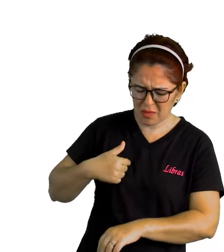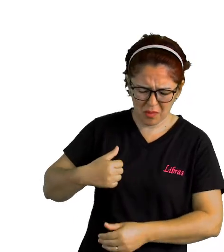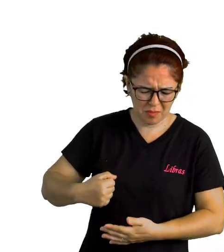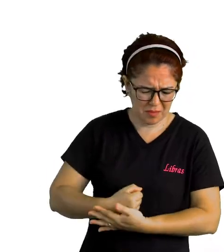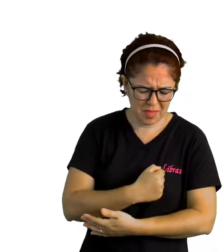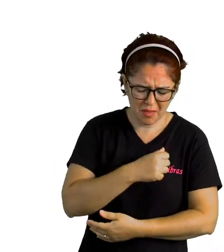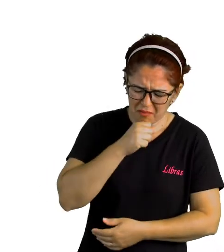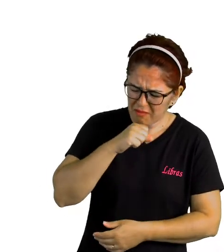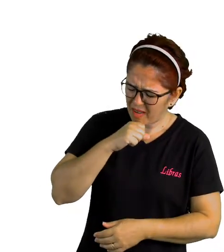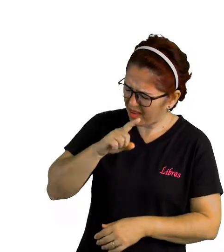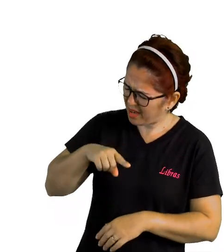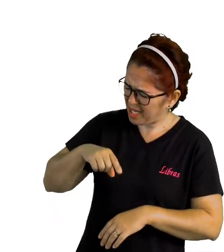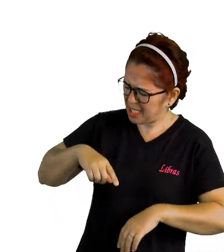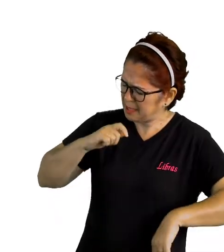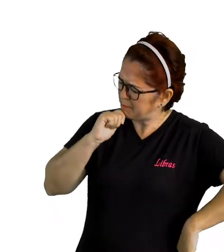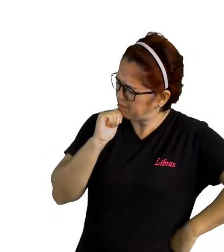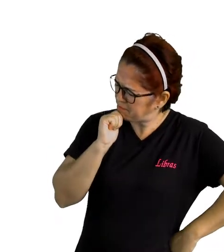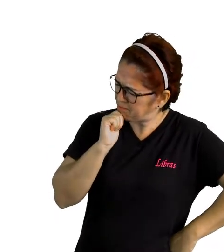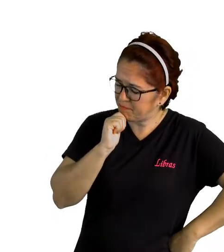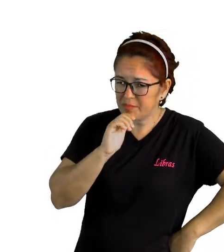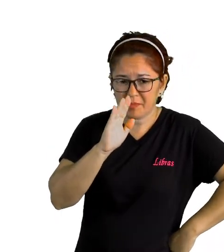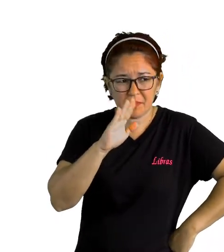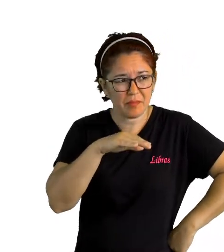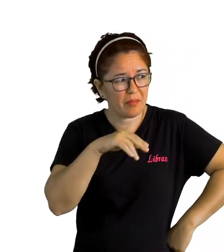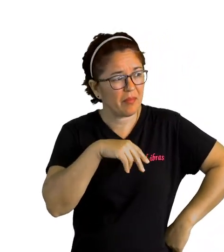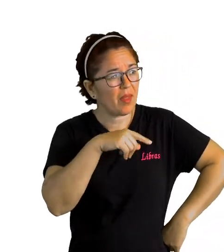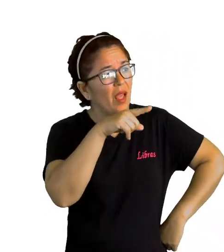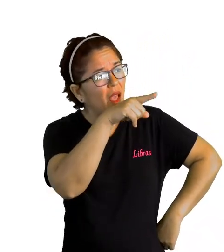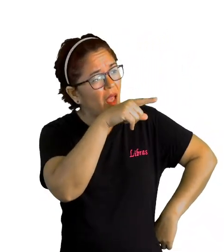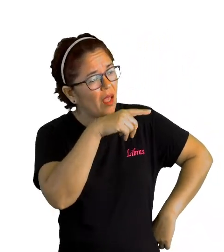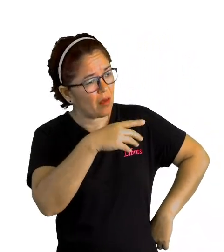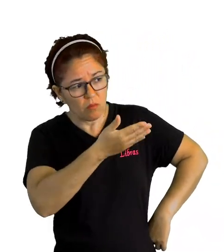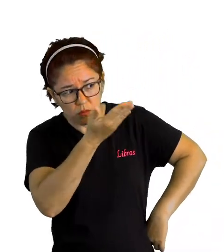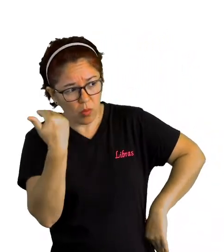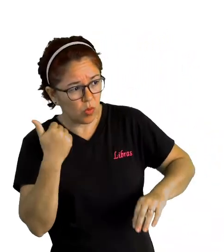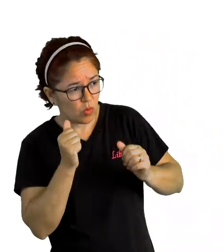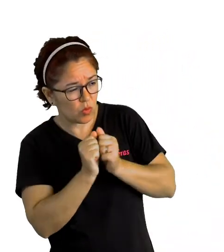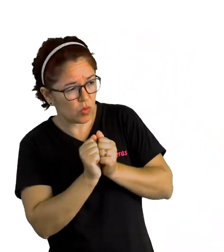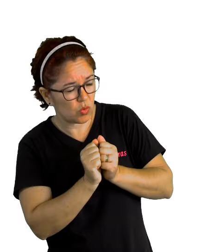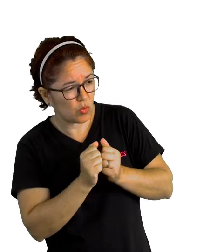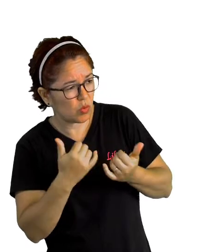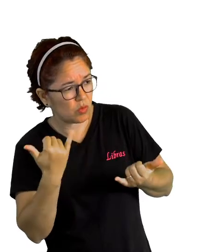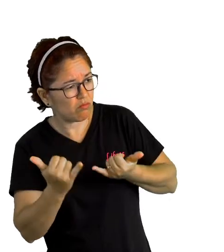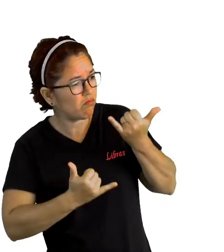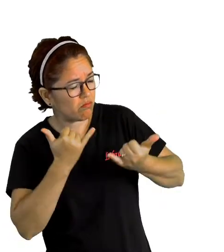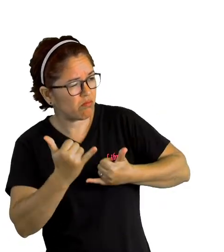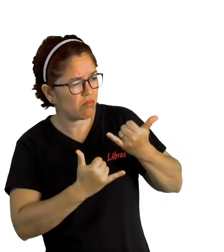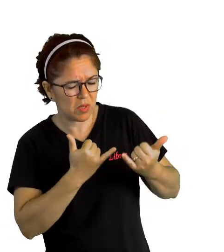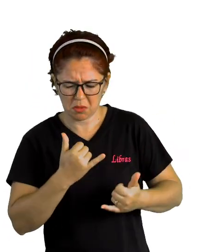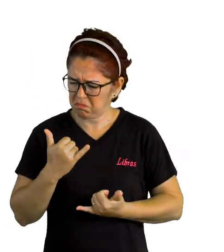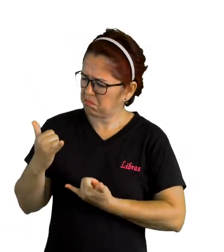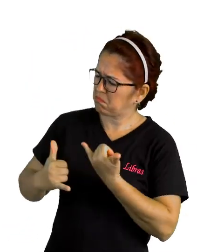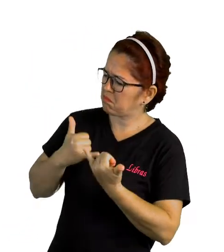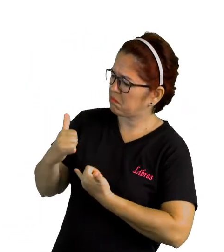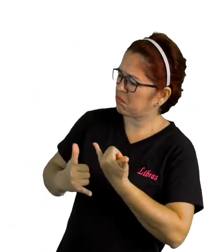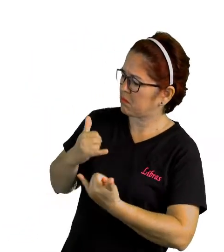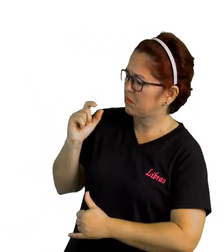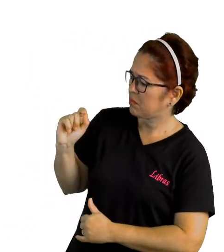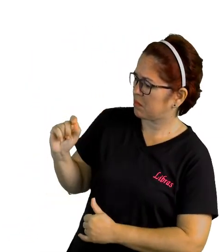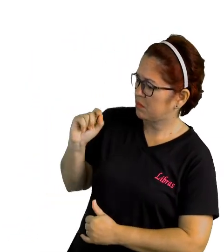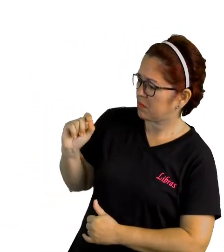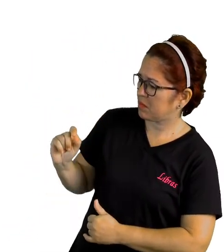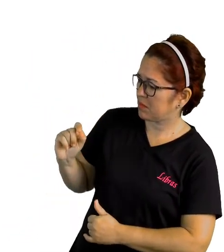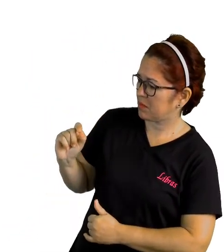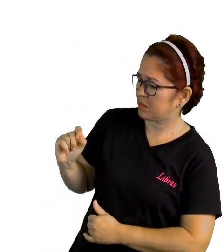Será? Aí o Cebolinha aparece. Mônica, quer jogar comigo? Que jogo é, Cebolinha? E aí